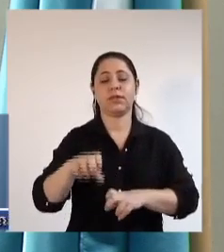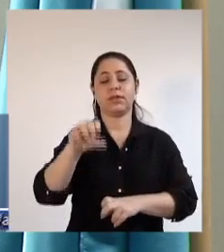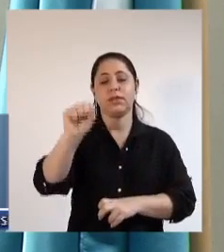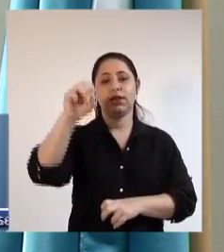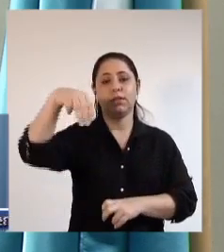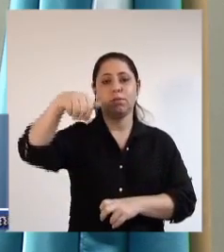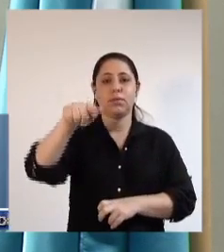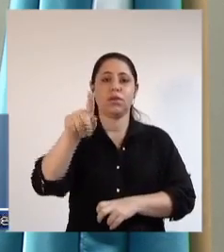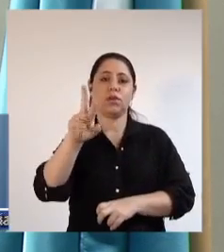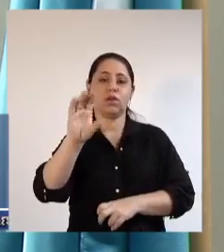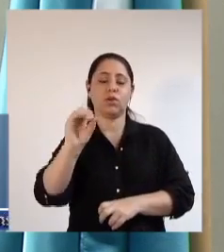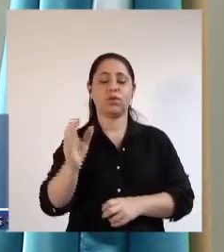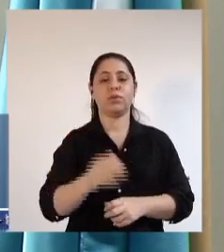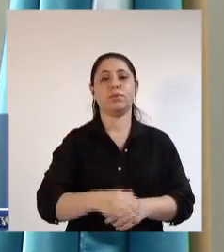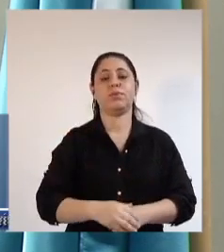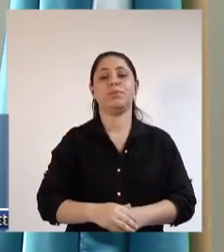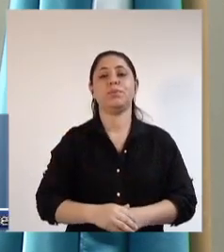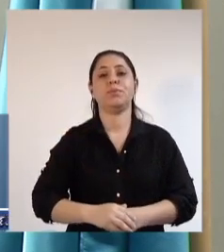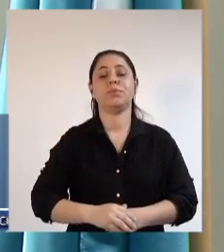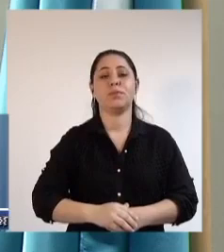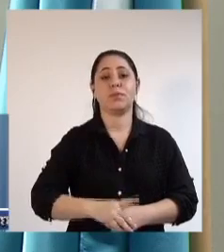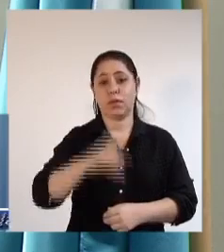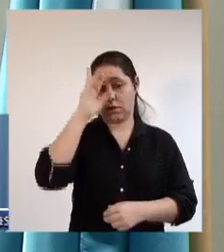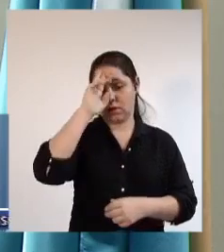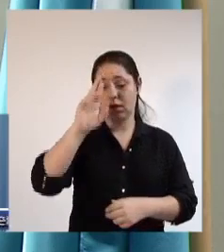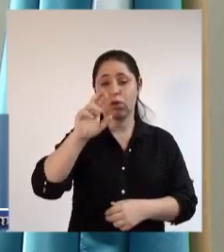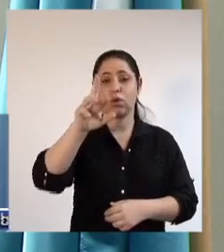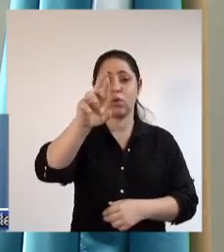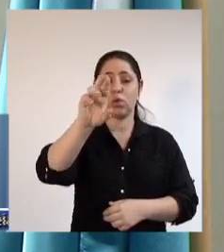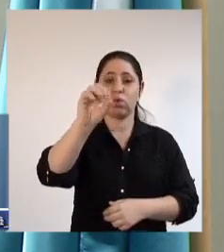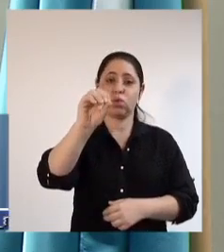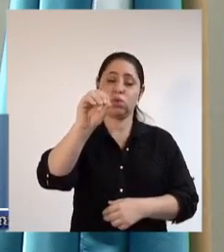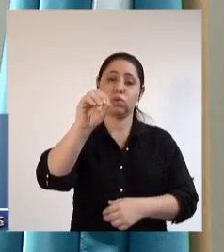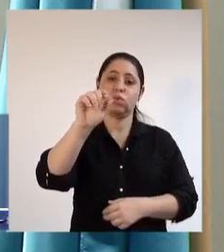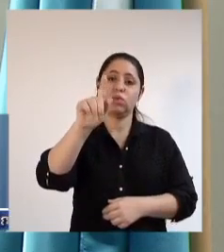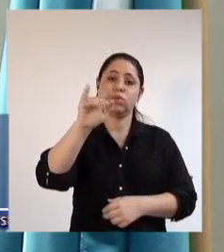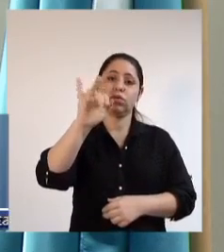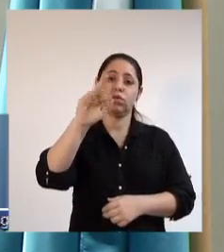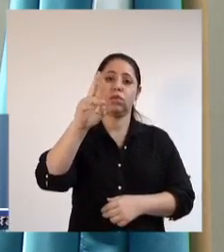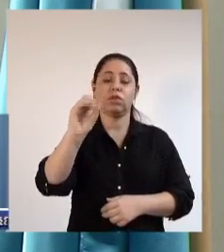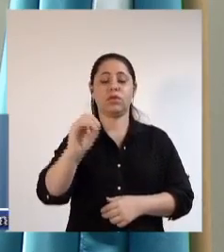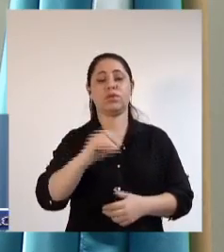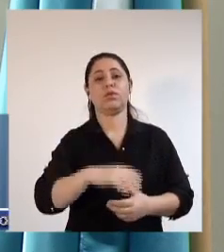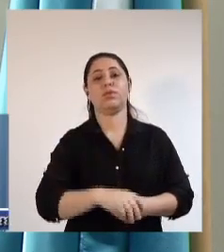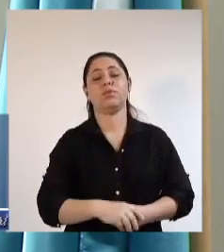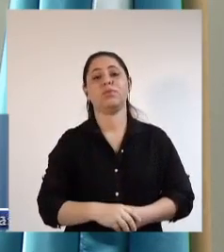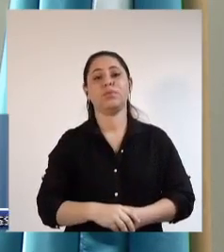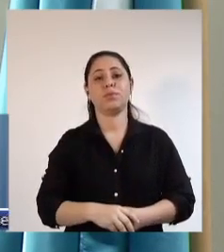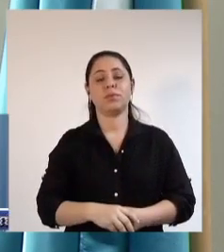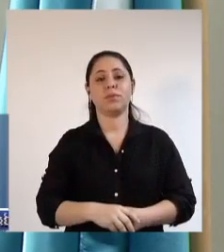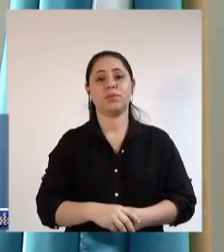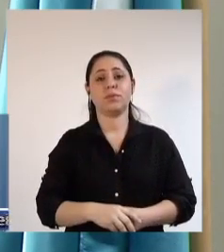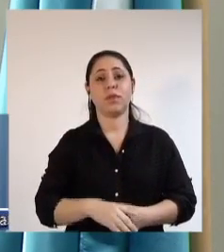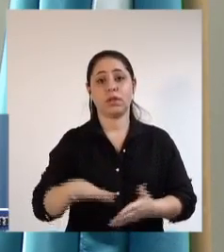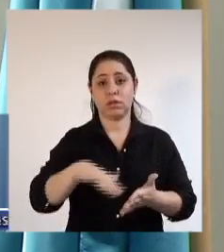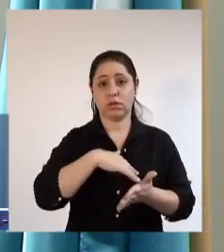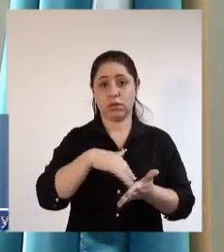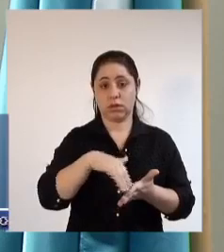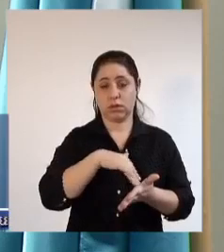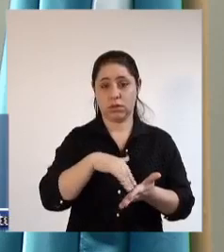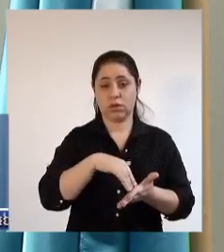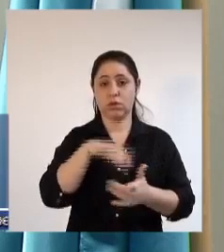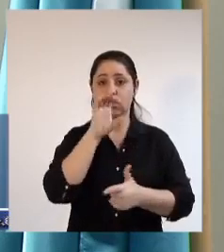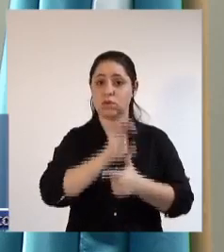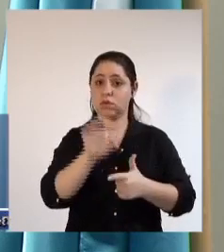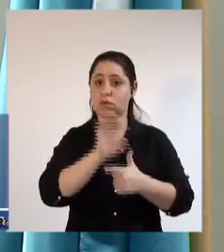titular sério mehretu suplente silvia torrecilha secretaria de